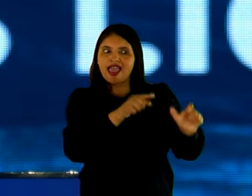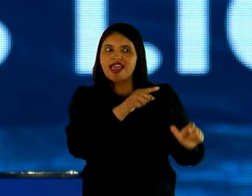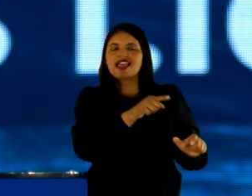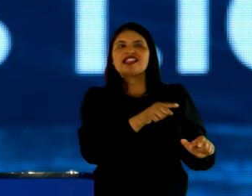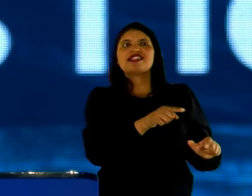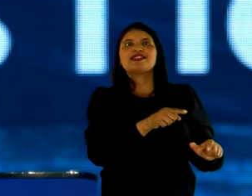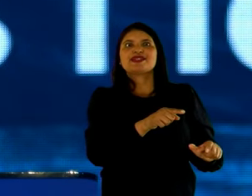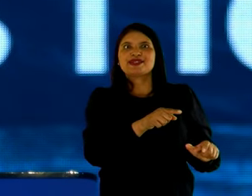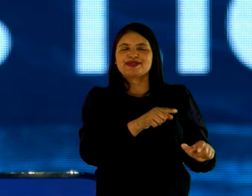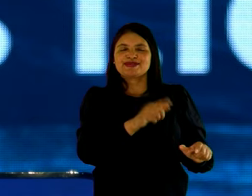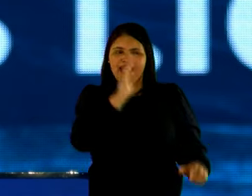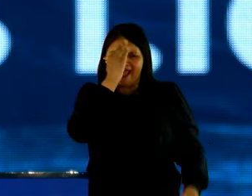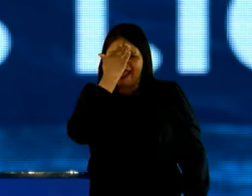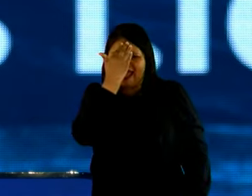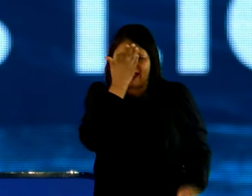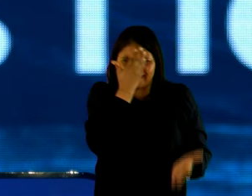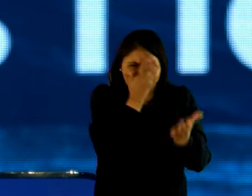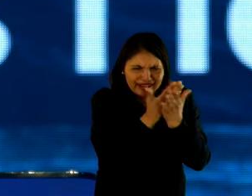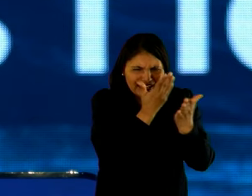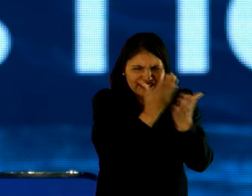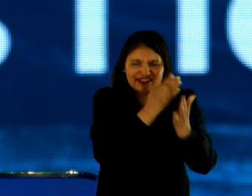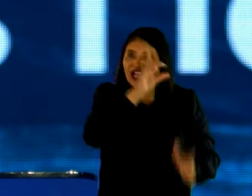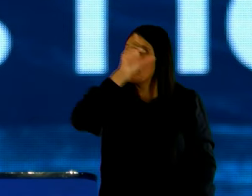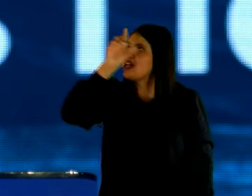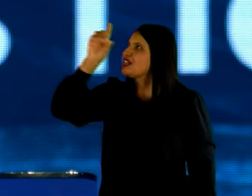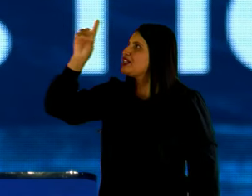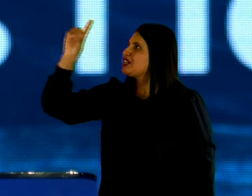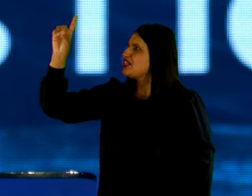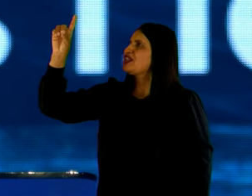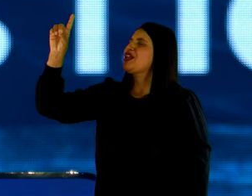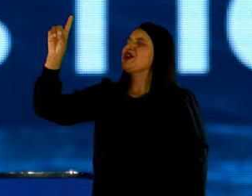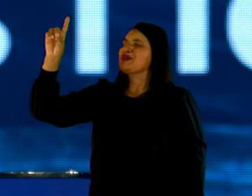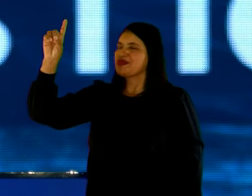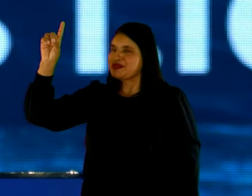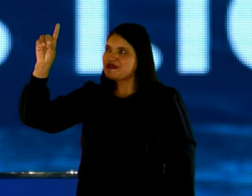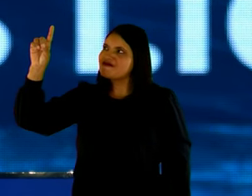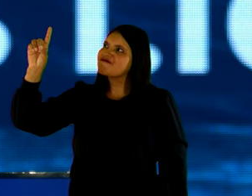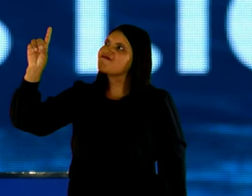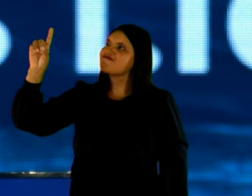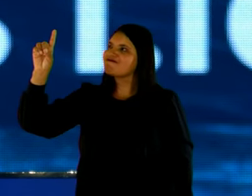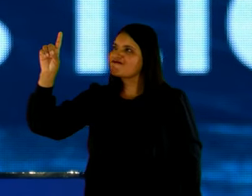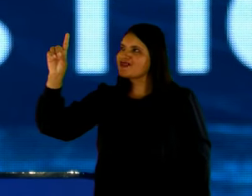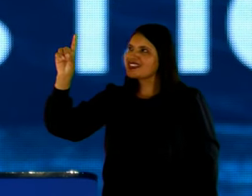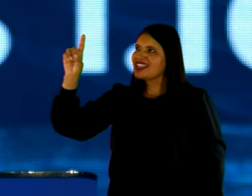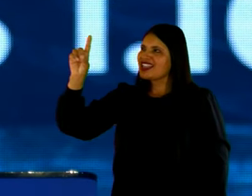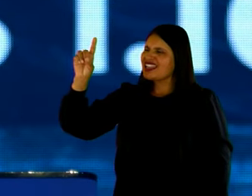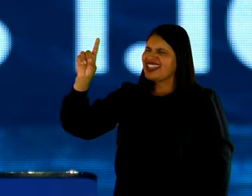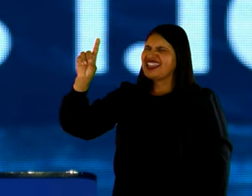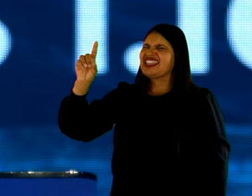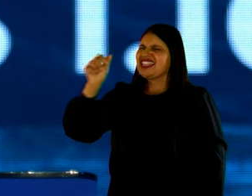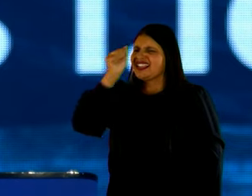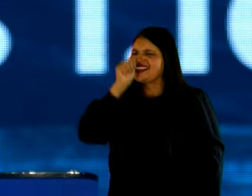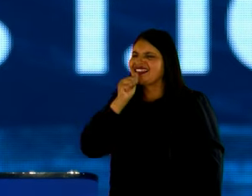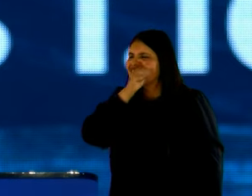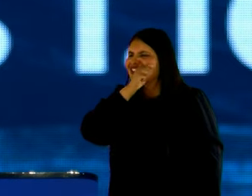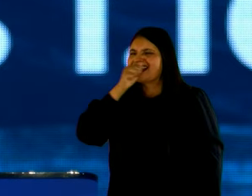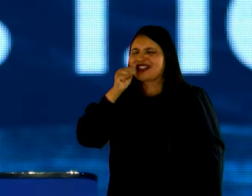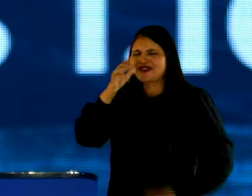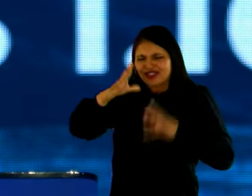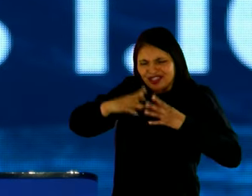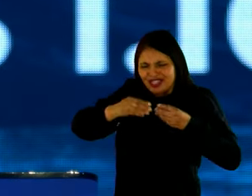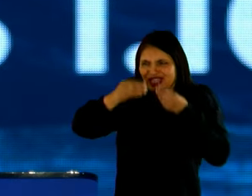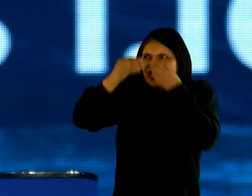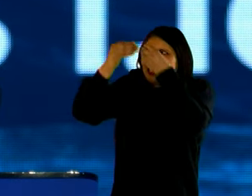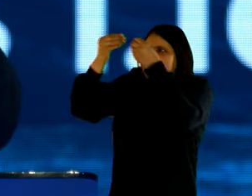homens ao Senhor com grande temor e ofereceram sacrifícios ao Senhor e